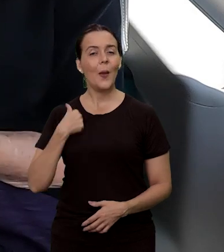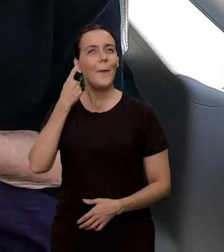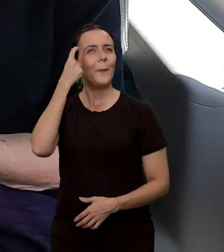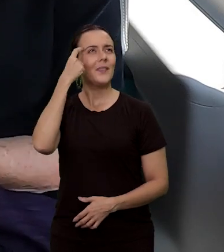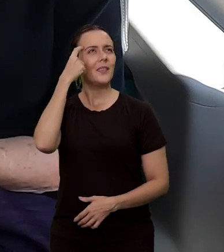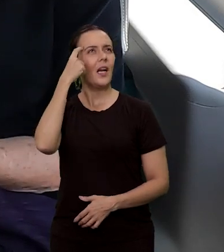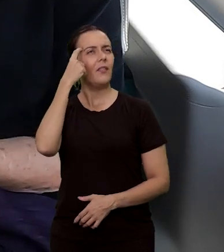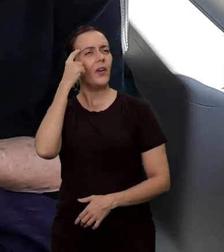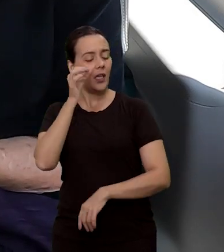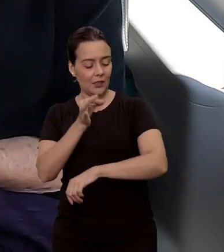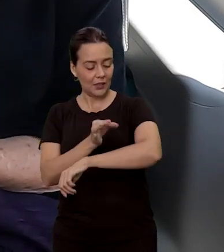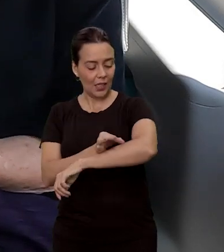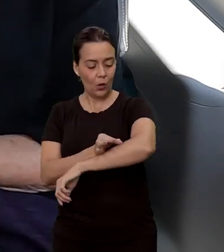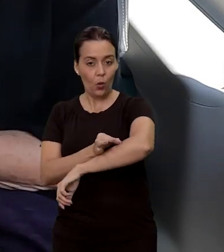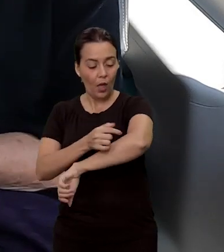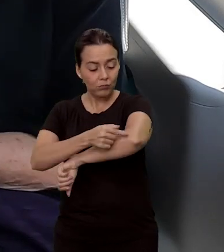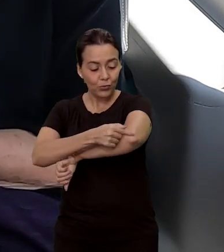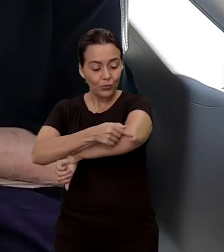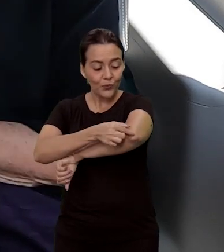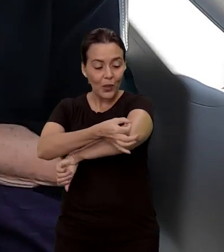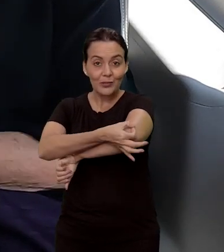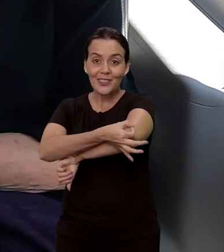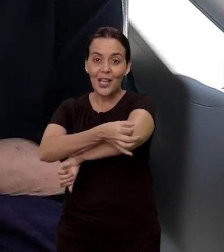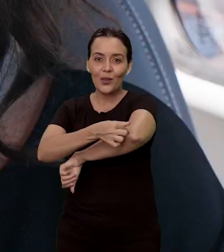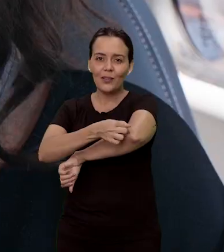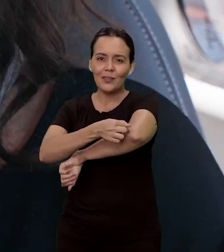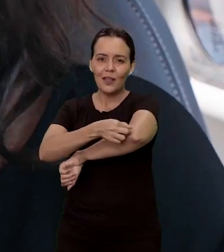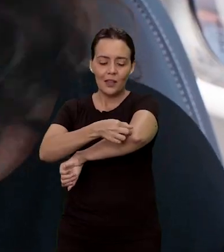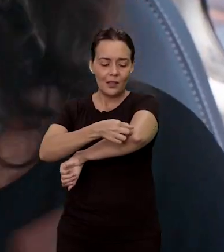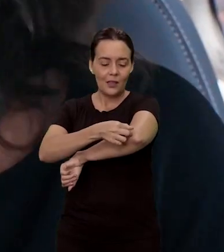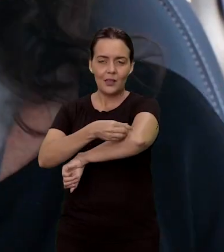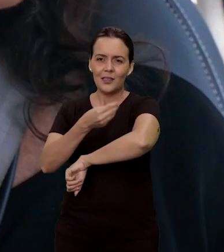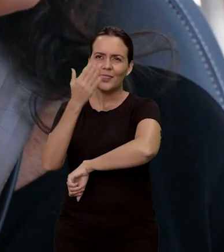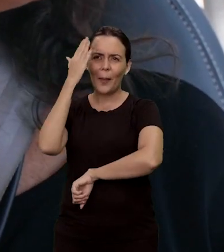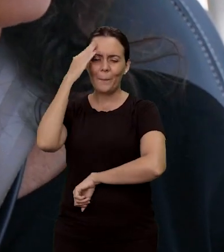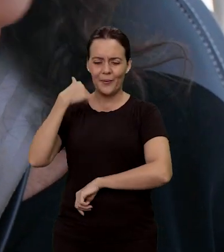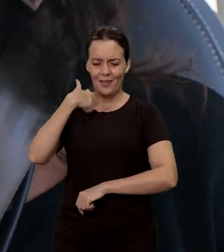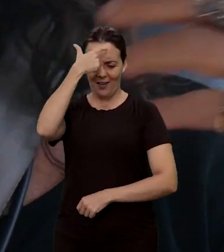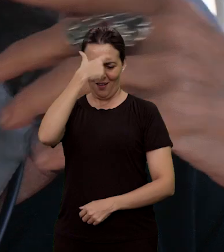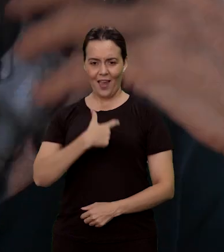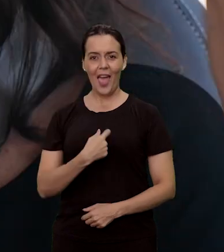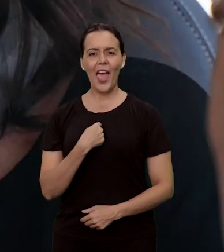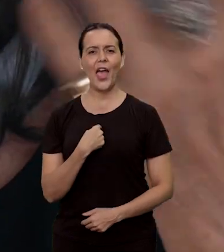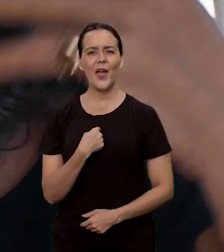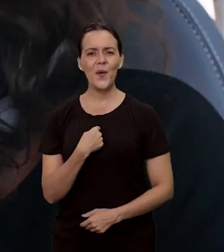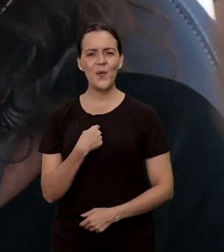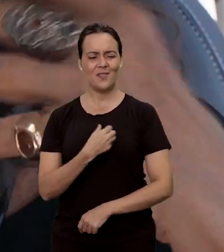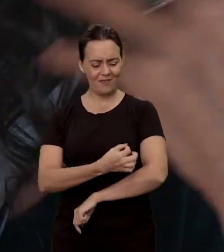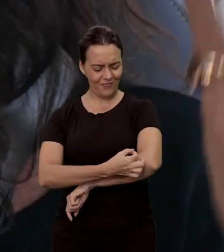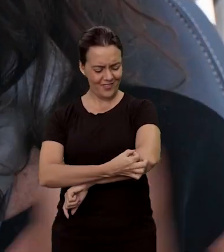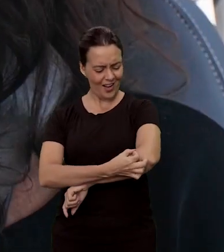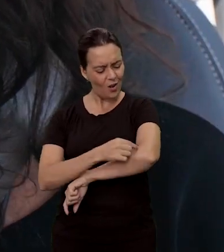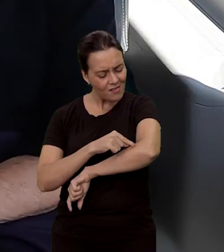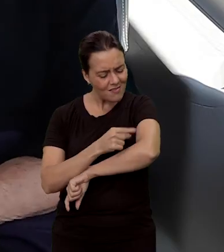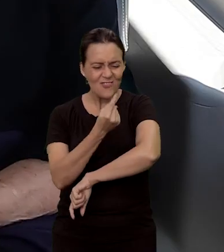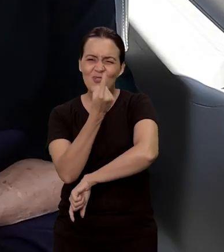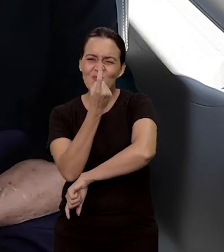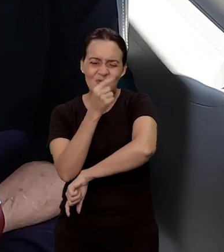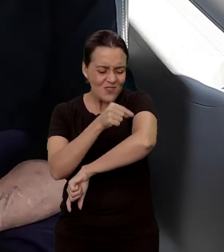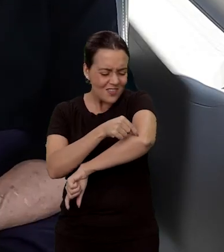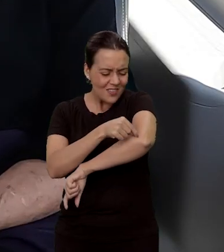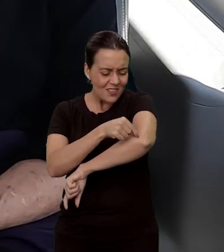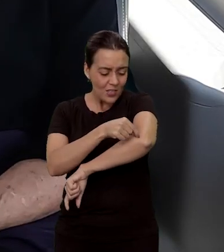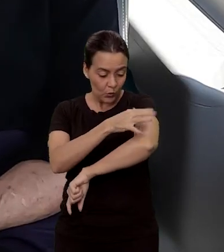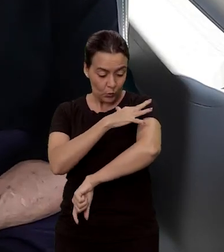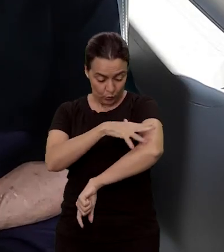do meu cotovelo sabia quem era a Lala. E aonde a Lala estava, e o que era a cidade, o mundo. E eu acho